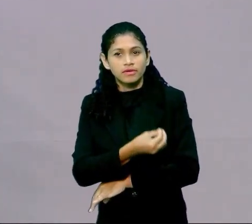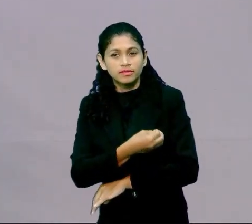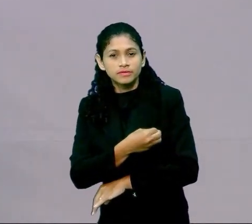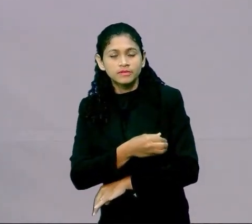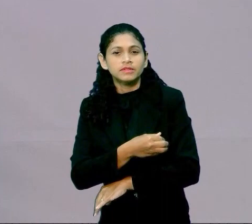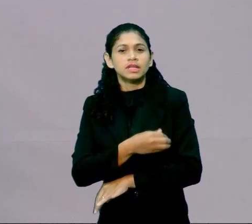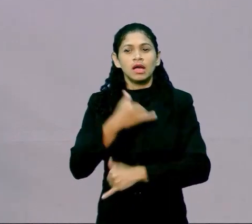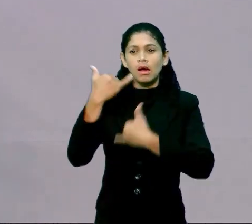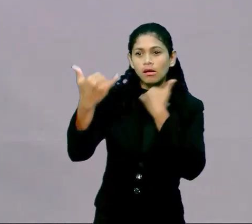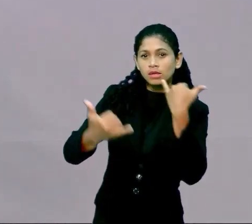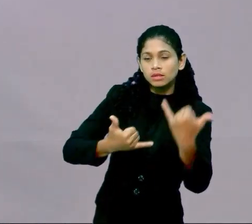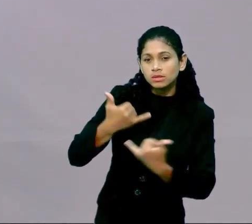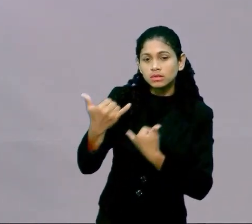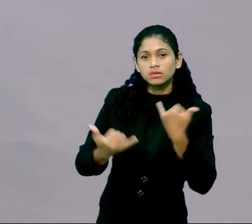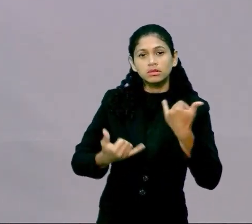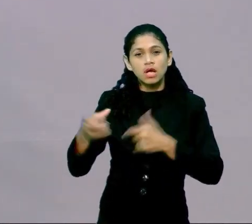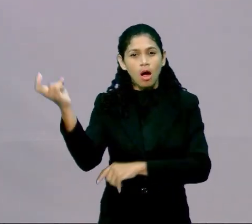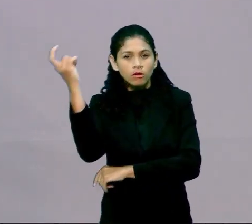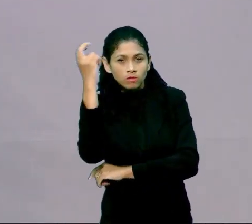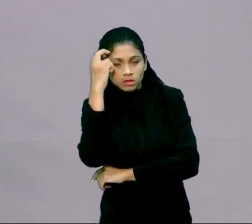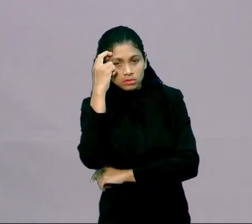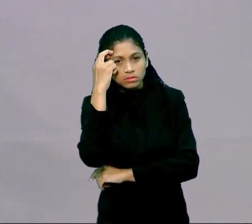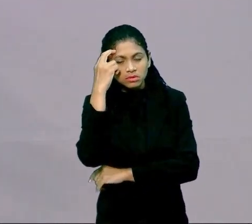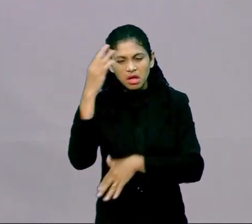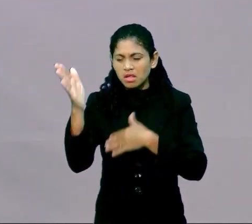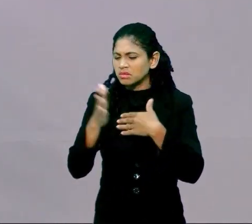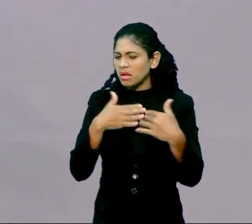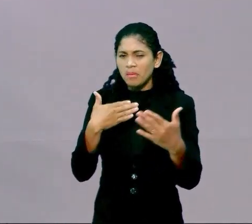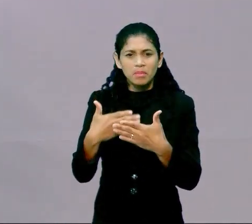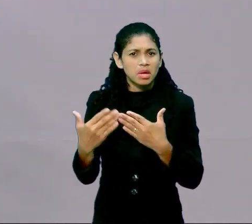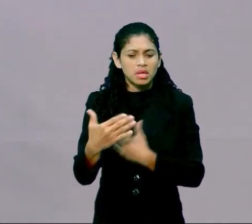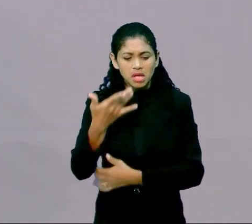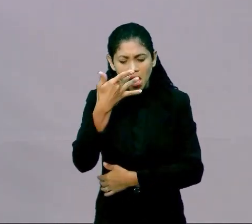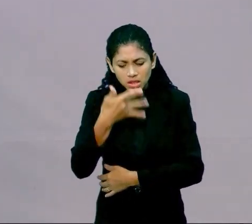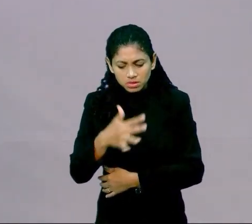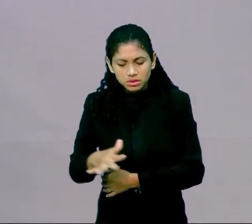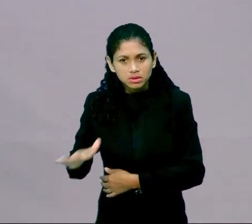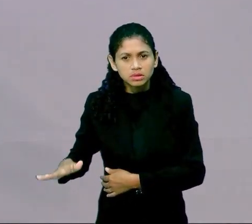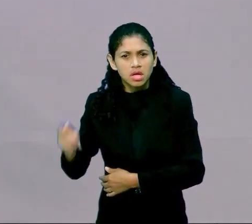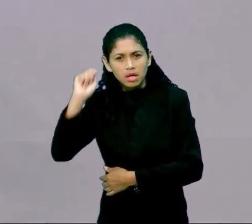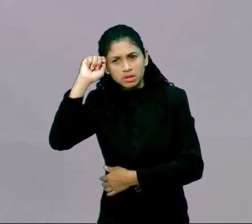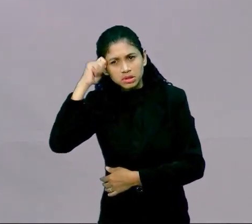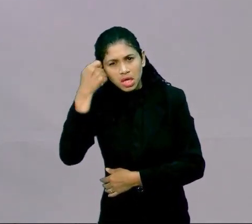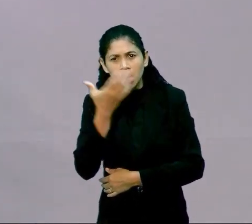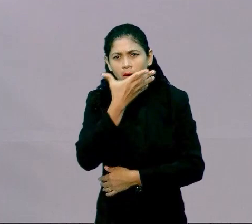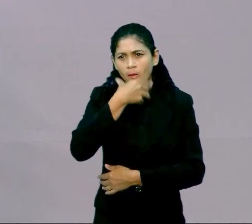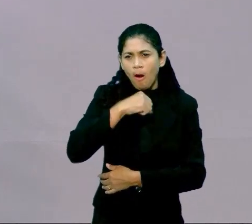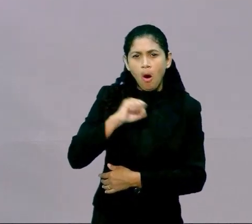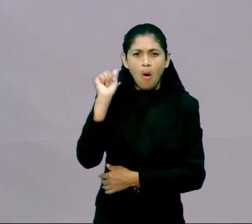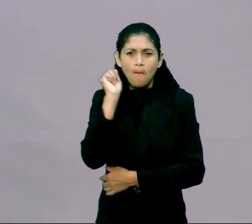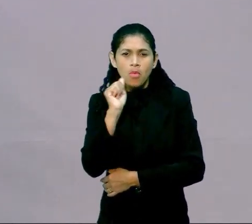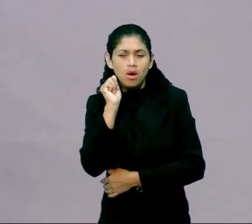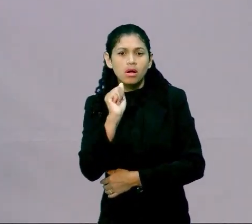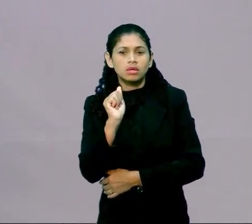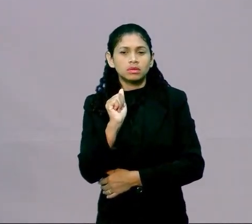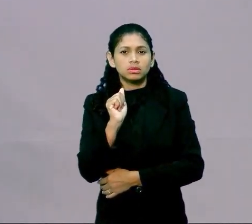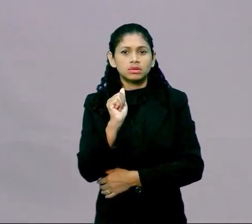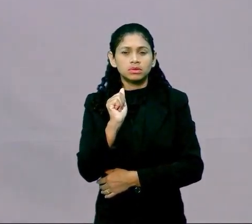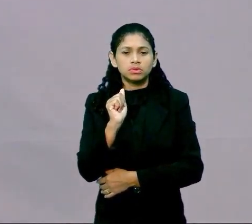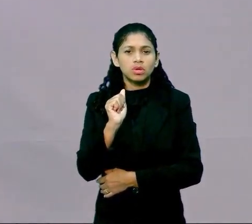à cultura, independente se é criança, se é negro, se é homem, se é mulher, se é